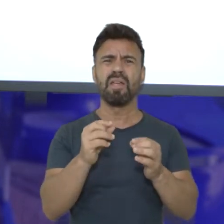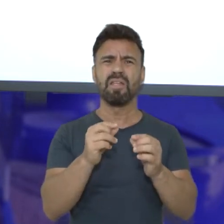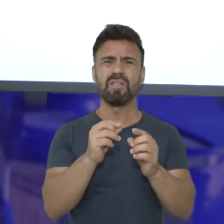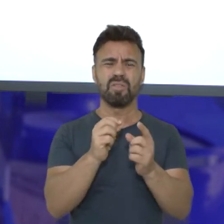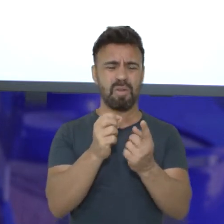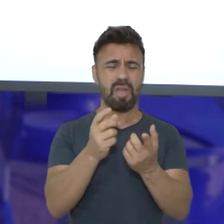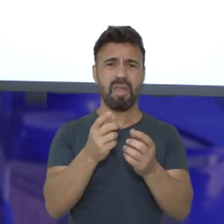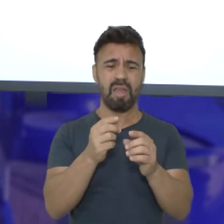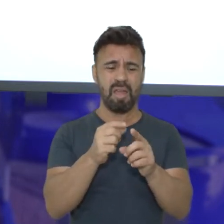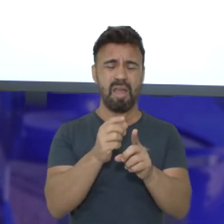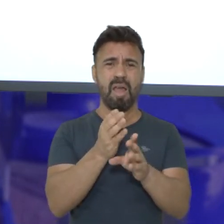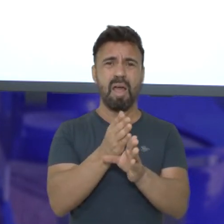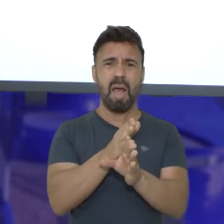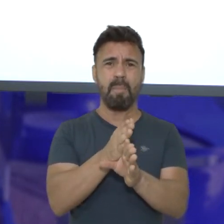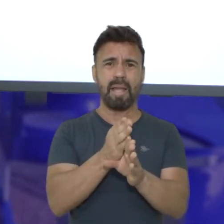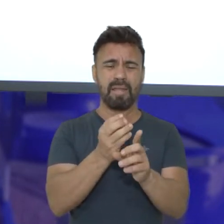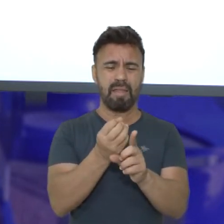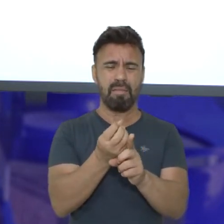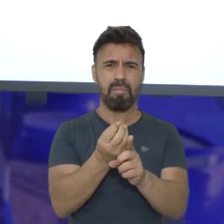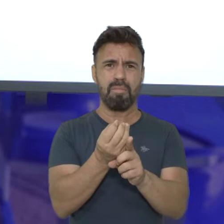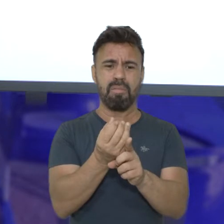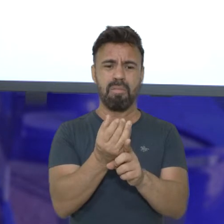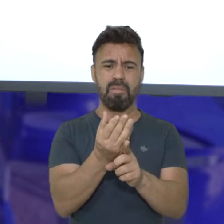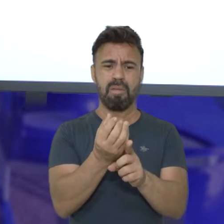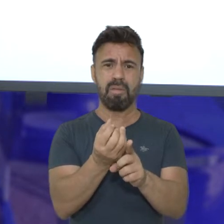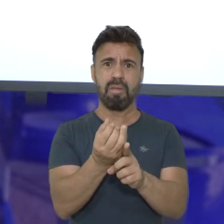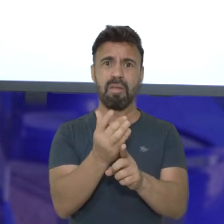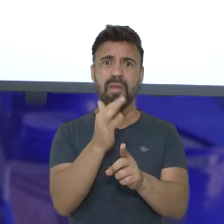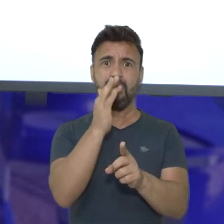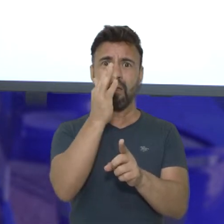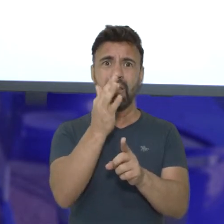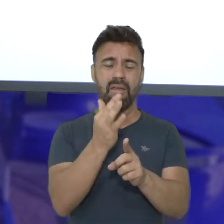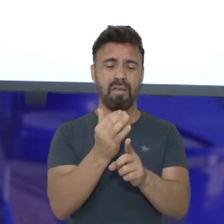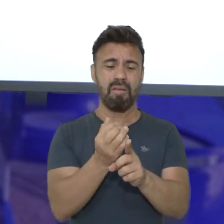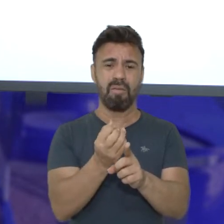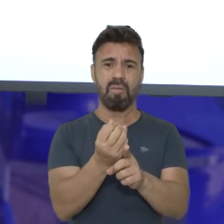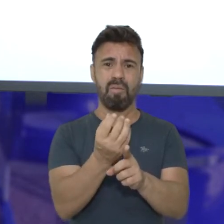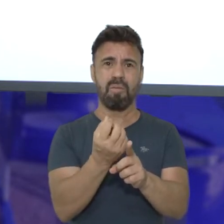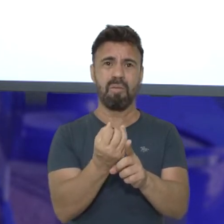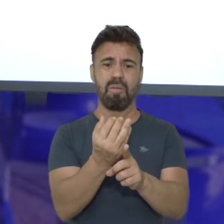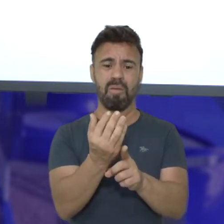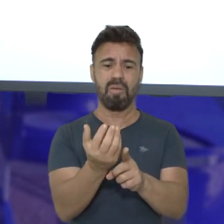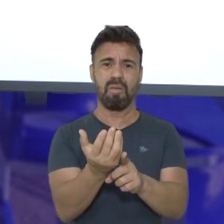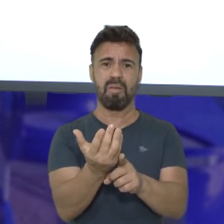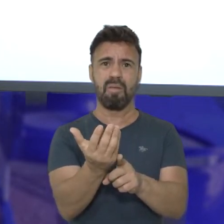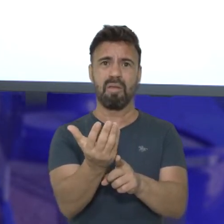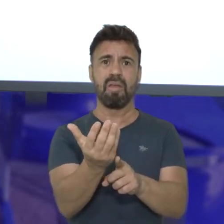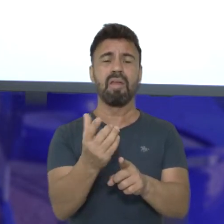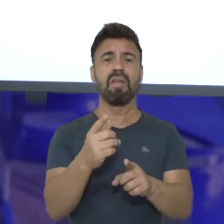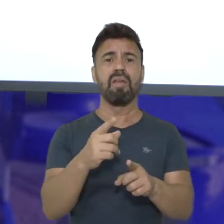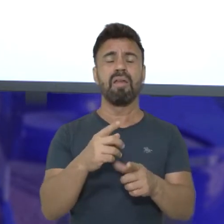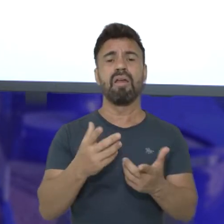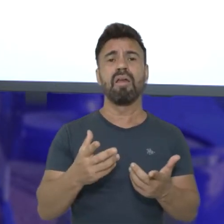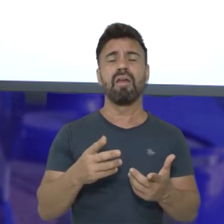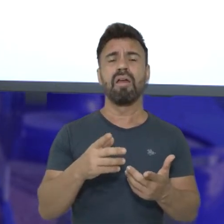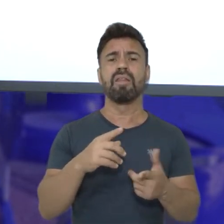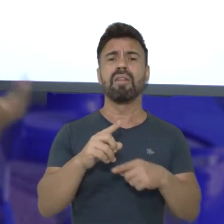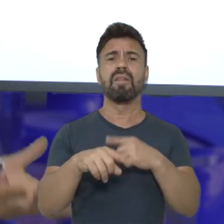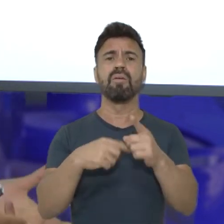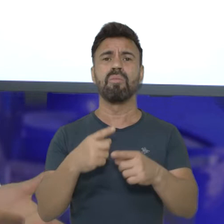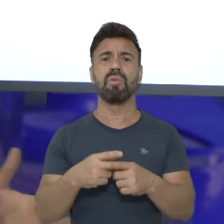saindo ali da batata. Então, esse processo de radiação também inibe esse tipo de processo, tá? Saindo um pouco da indústria